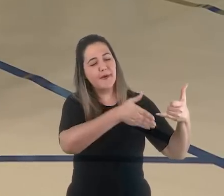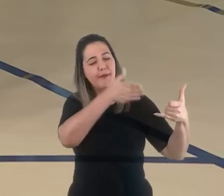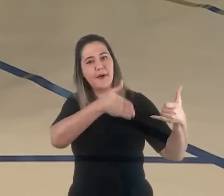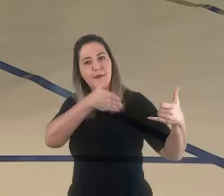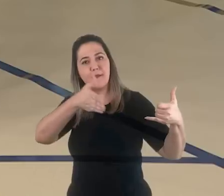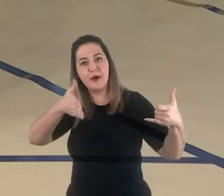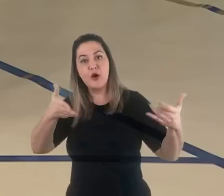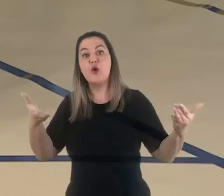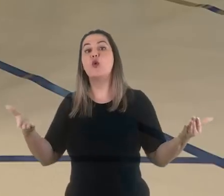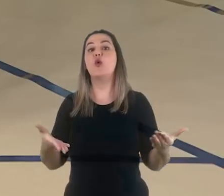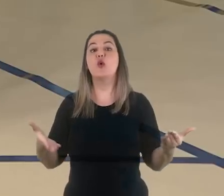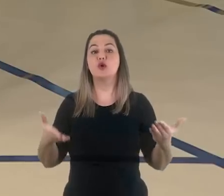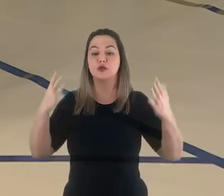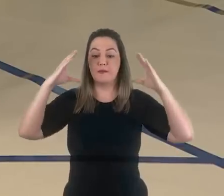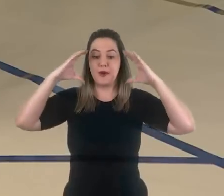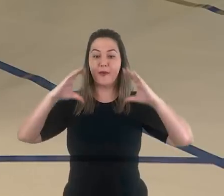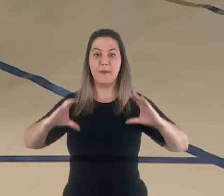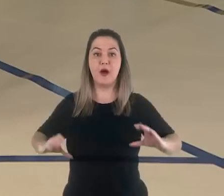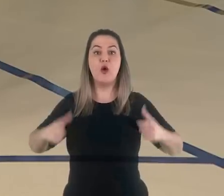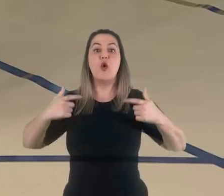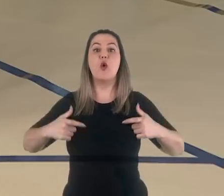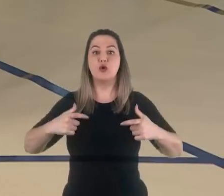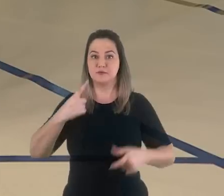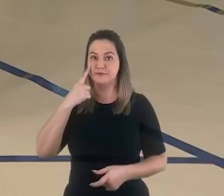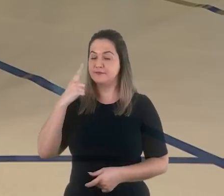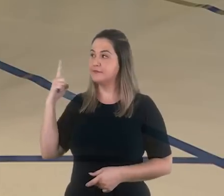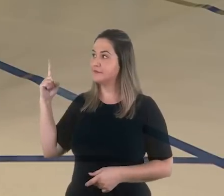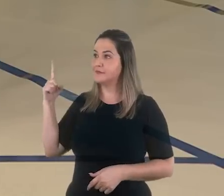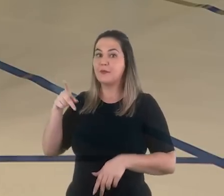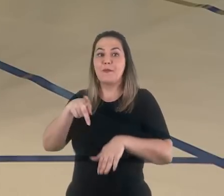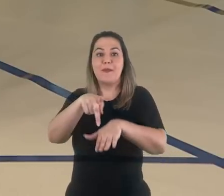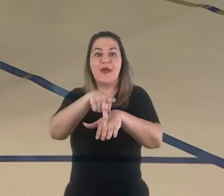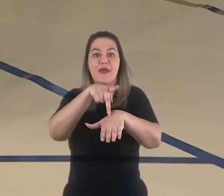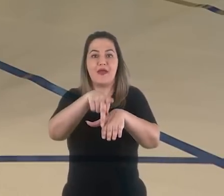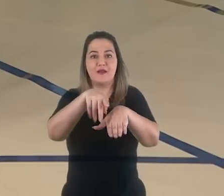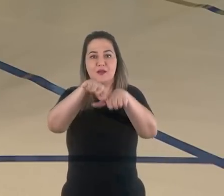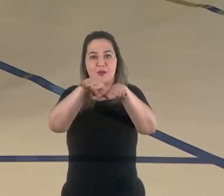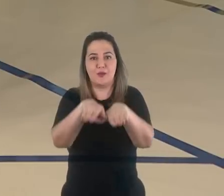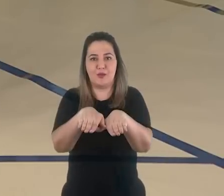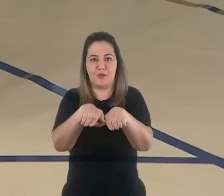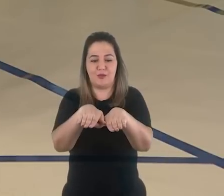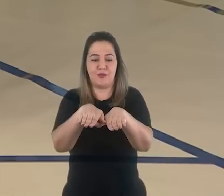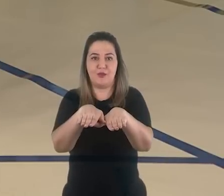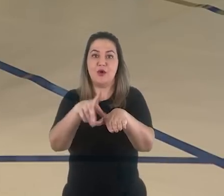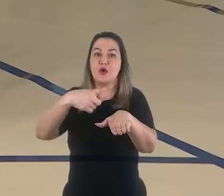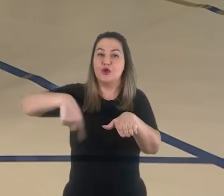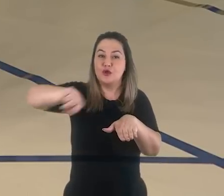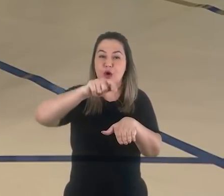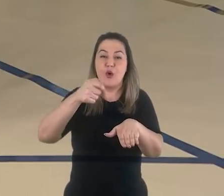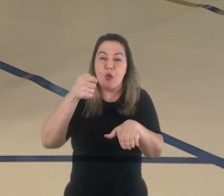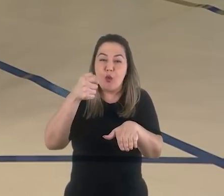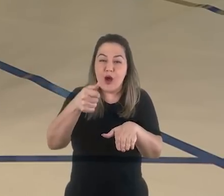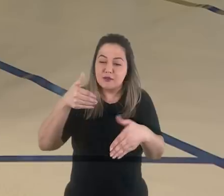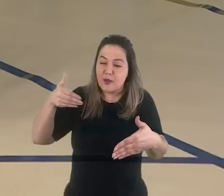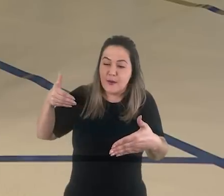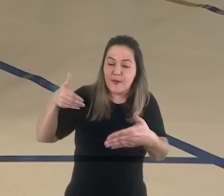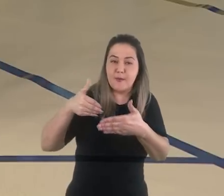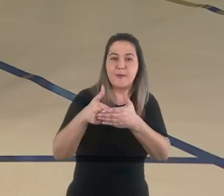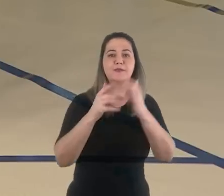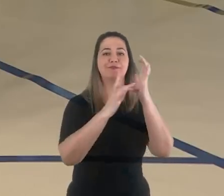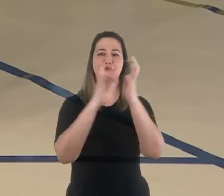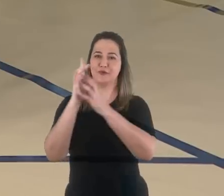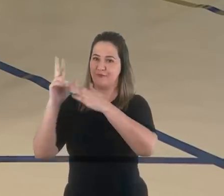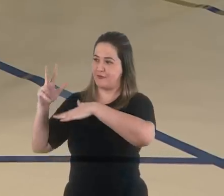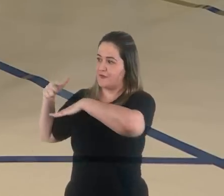hoje estaríamos, se eu posso pegar aqui, nos pés da estátua, ou seja, estamos na iminência da volta de